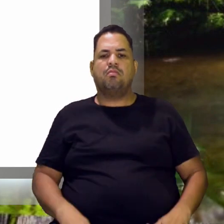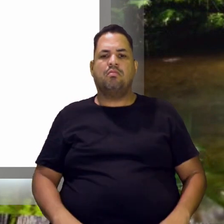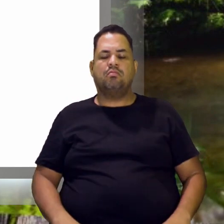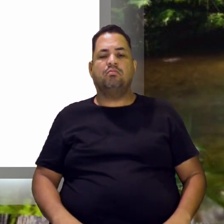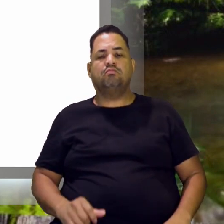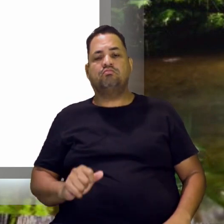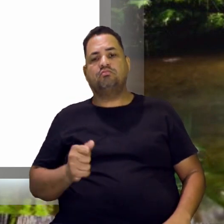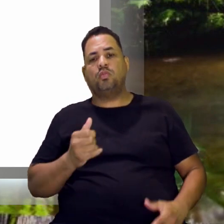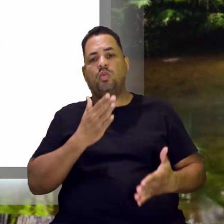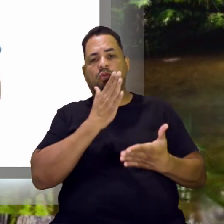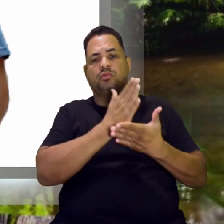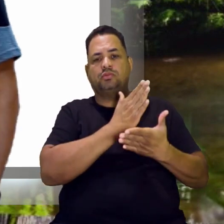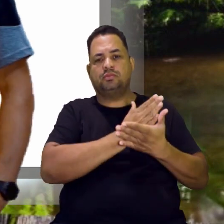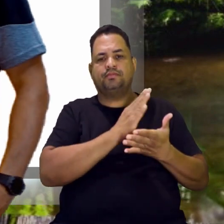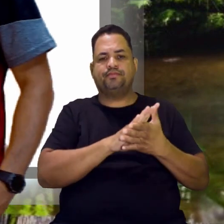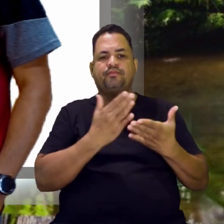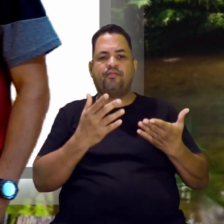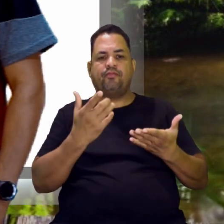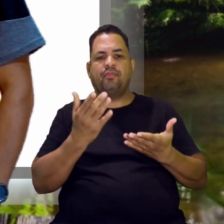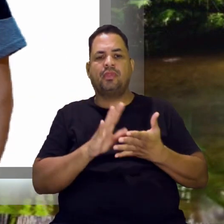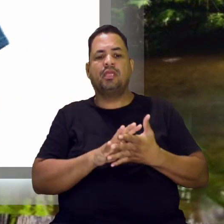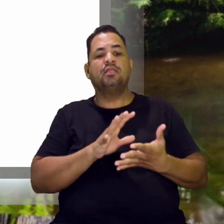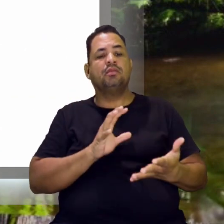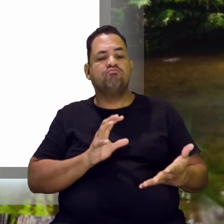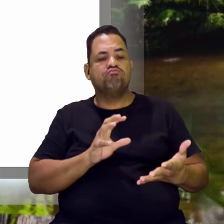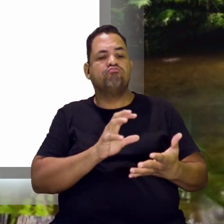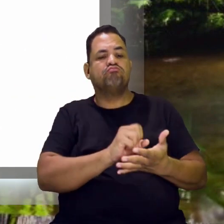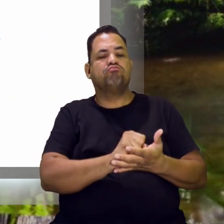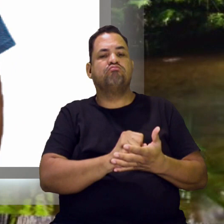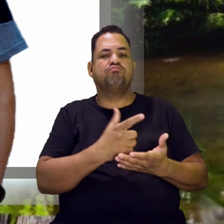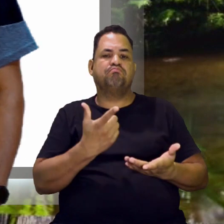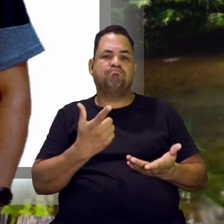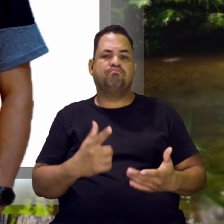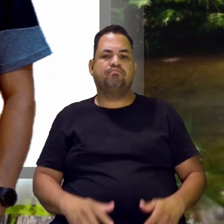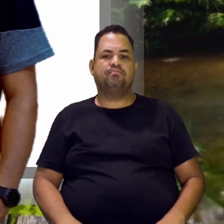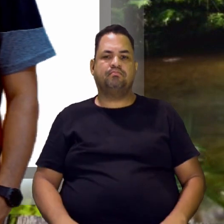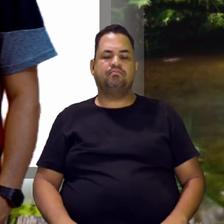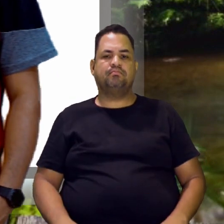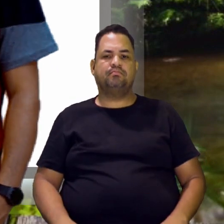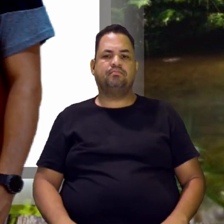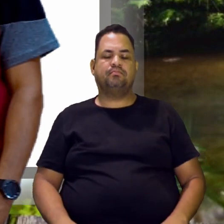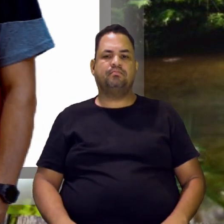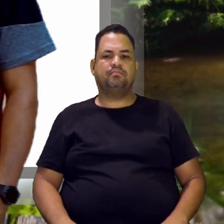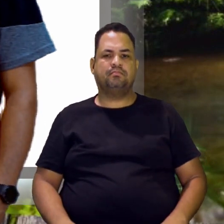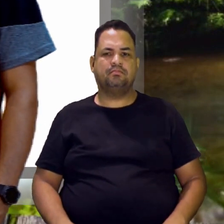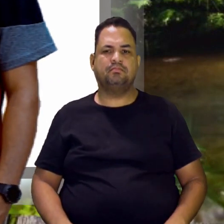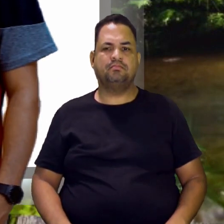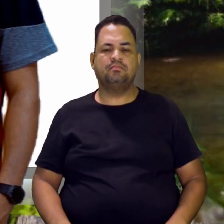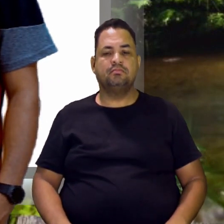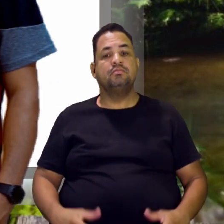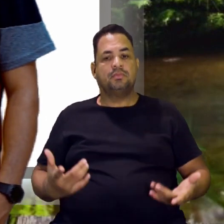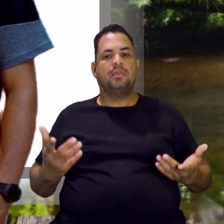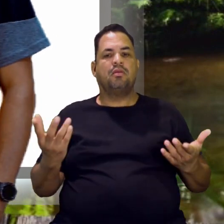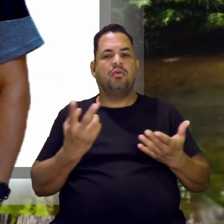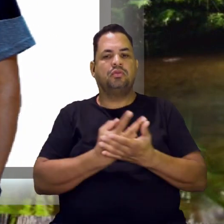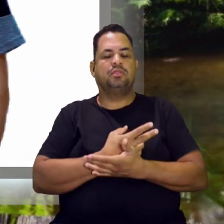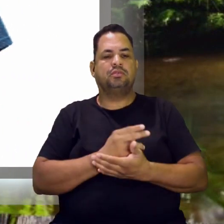ou a gente divide, ou então eu vou tentar ganhar dele de alguma forma essa comida. né? Querendo ou não, isso é